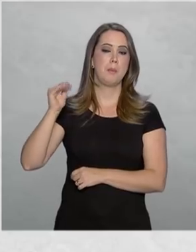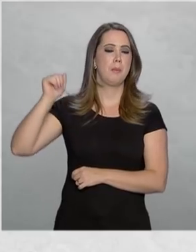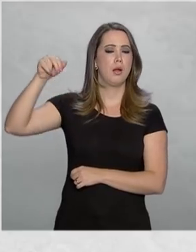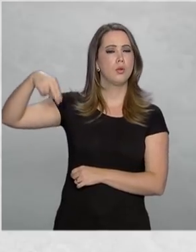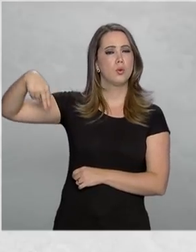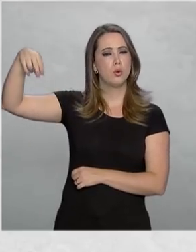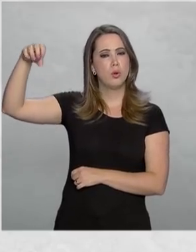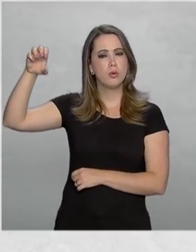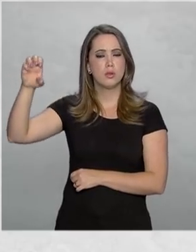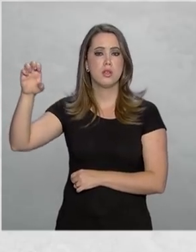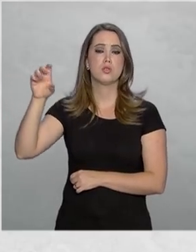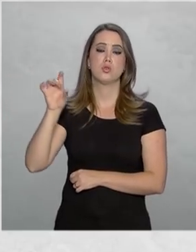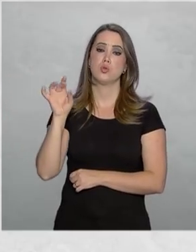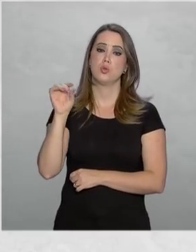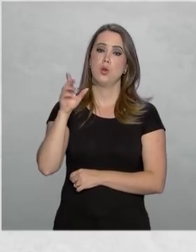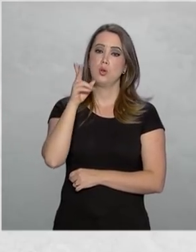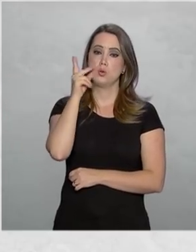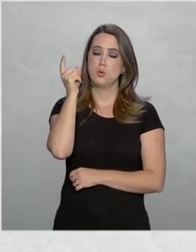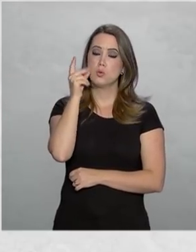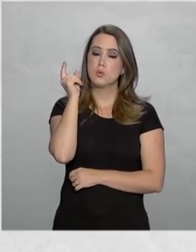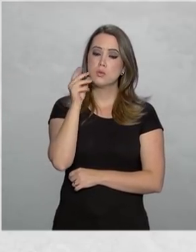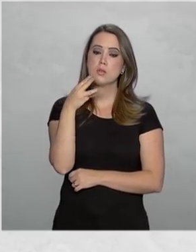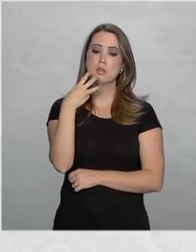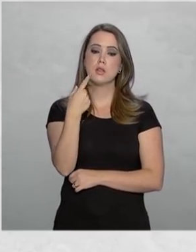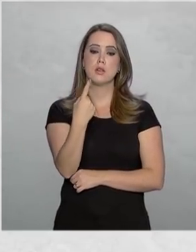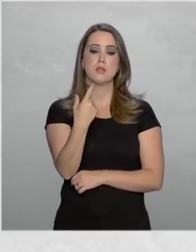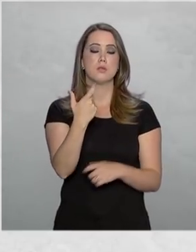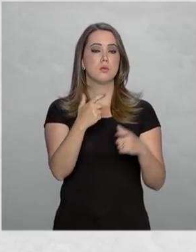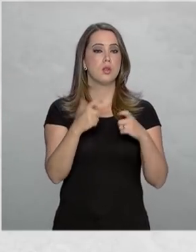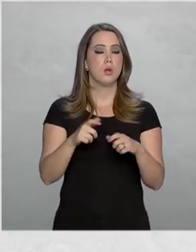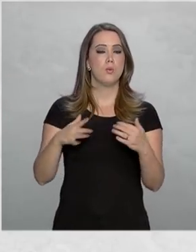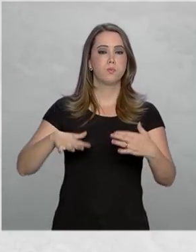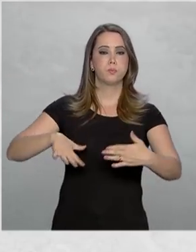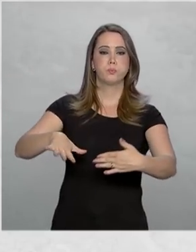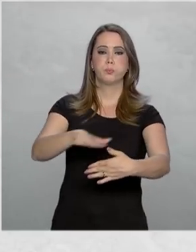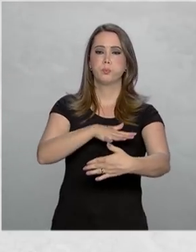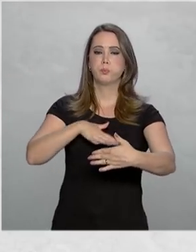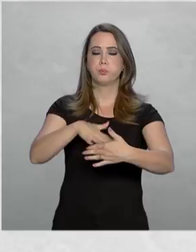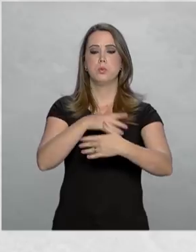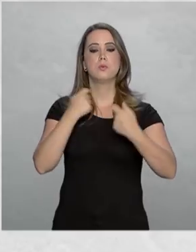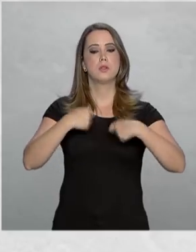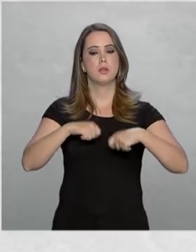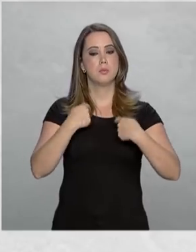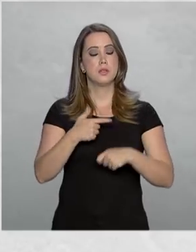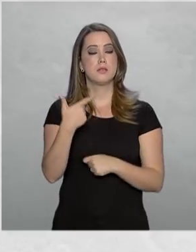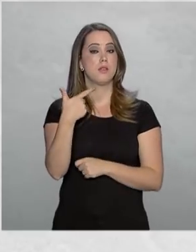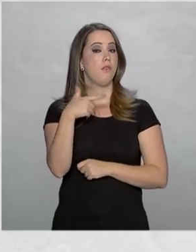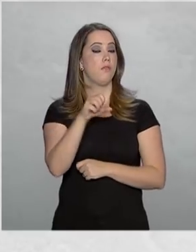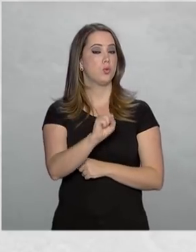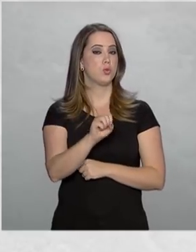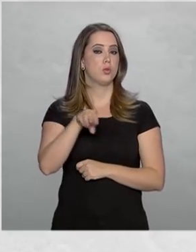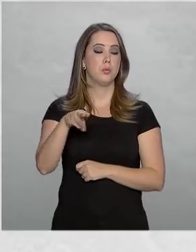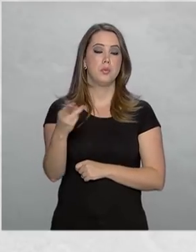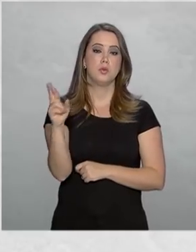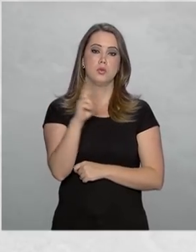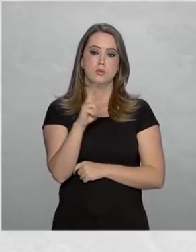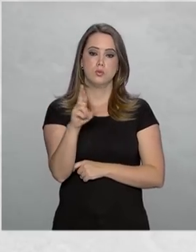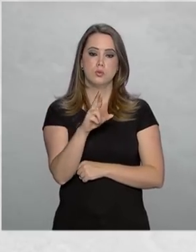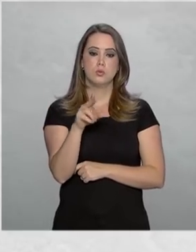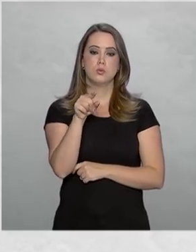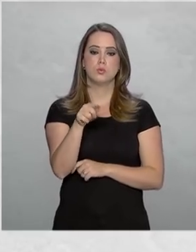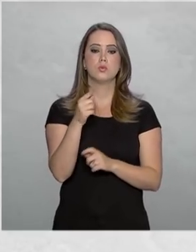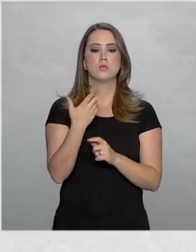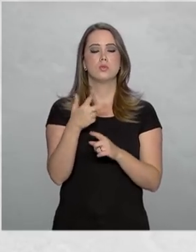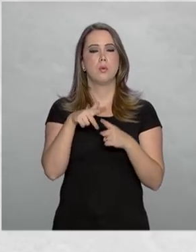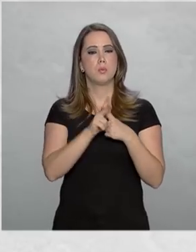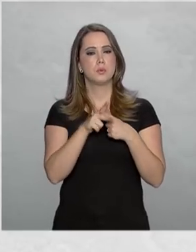Nordeste só no Ceará são 31 estruturas que vão precisar de quase R8 milhões deais para